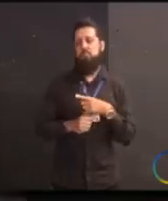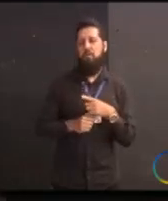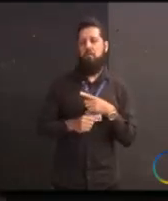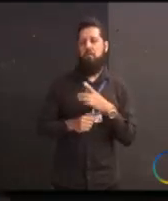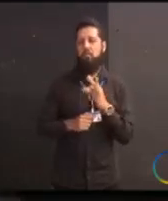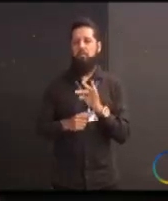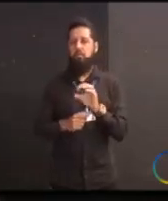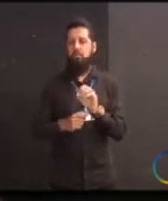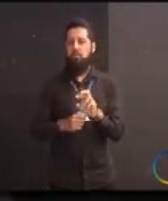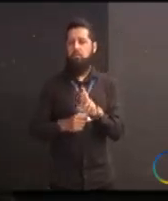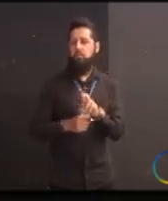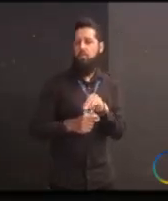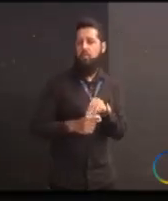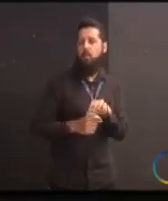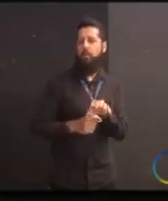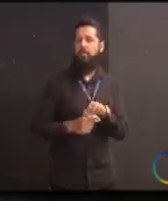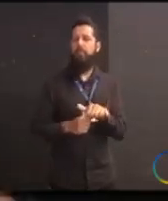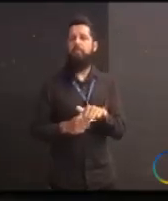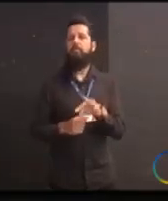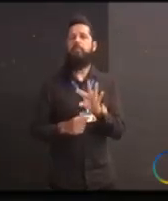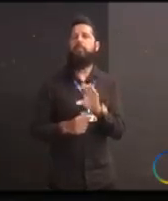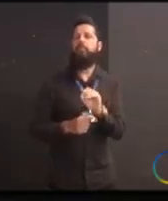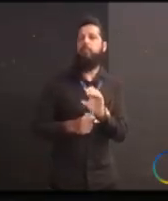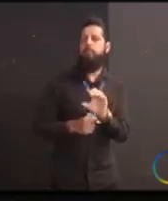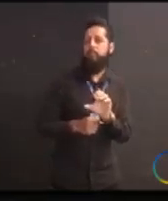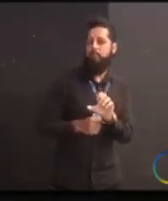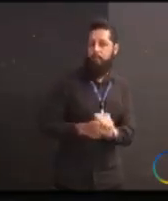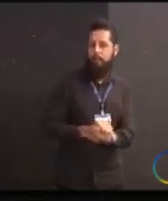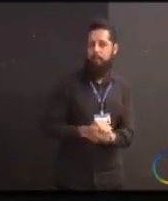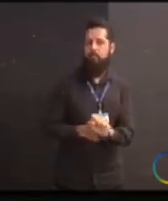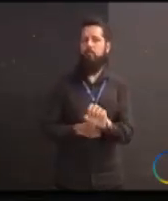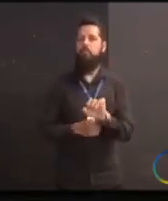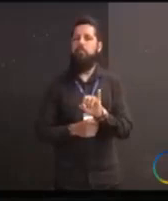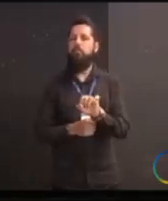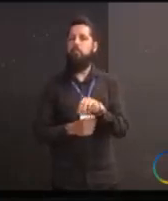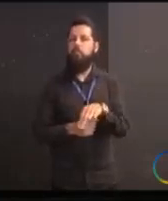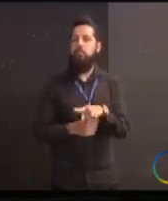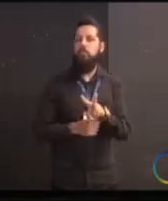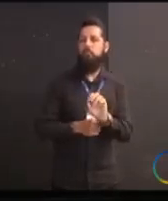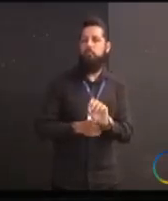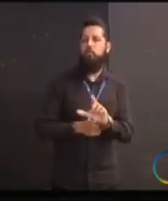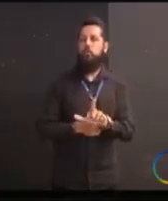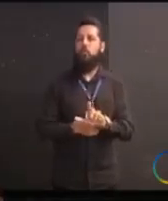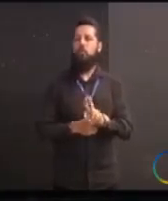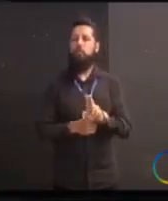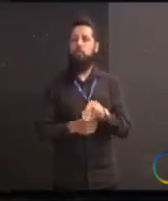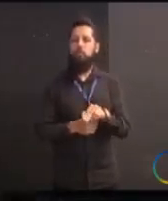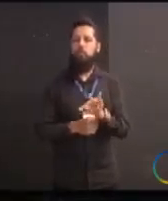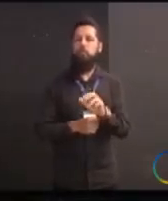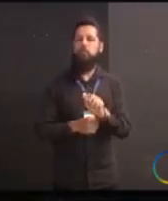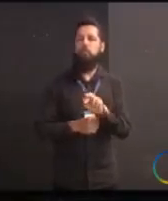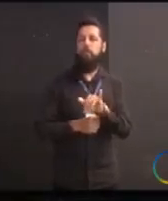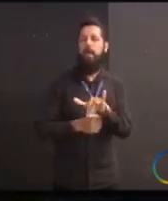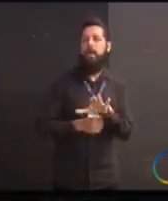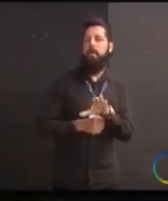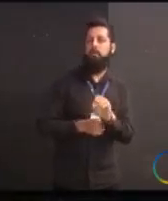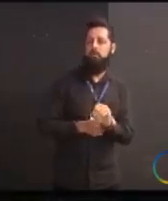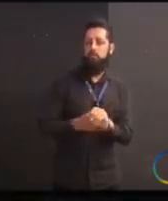gosta e procura o tempo todo, como aqueles mendigos da